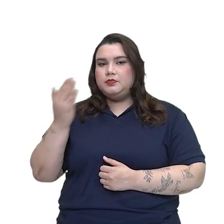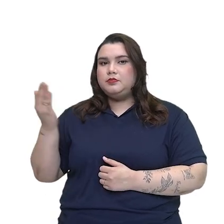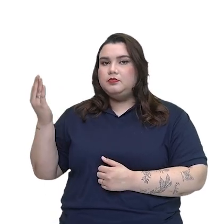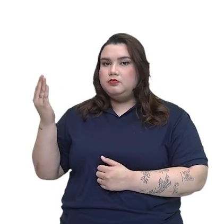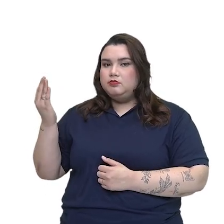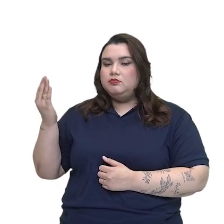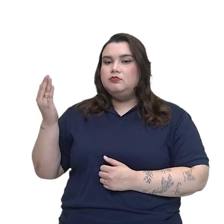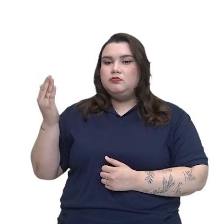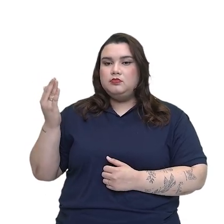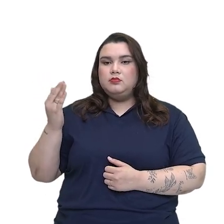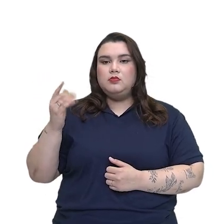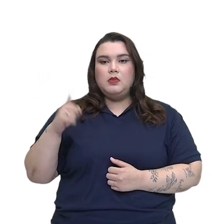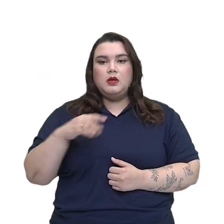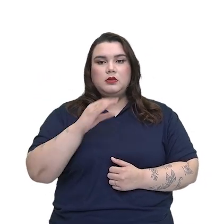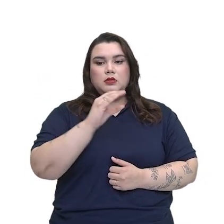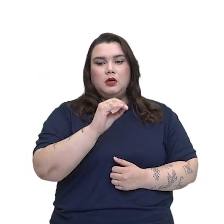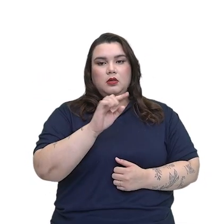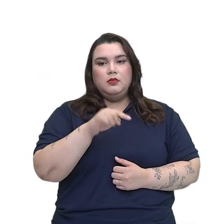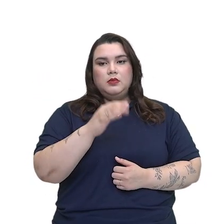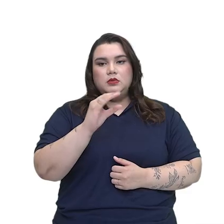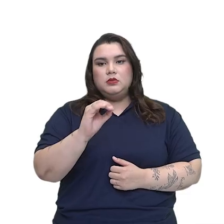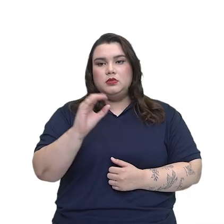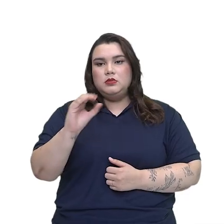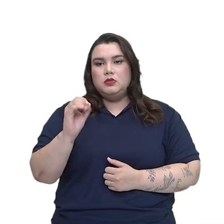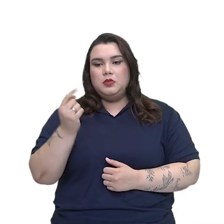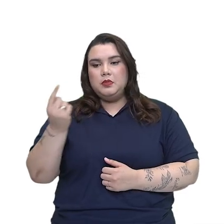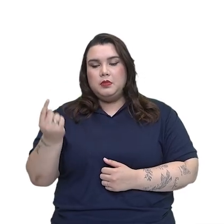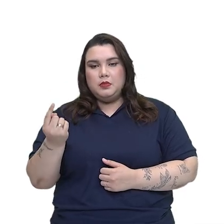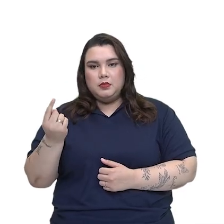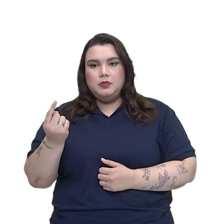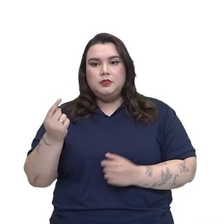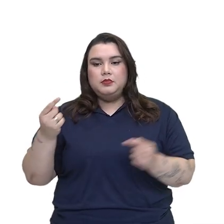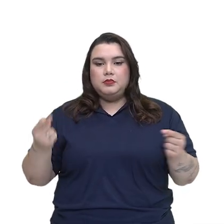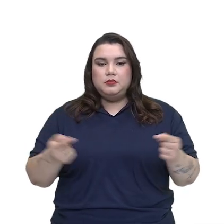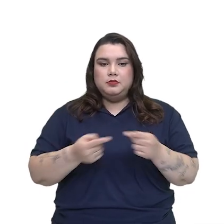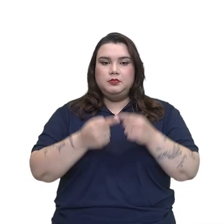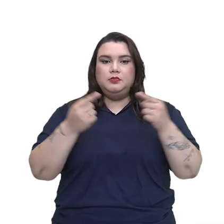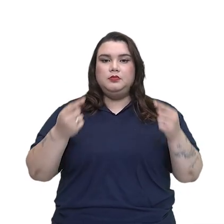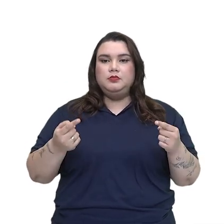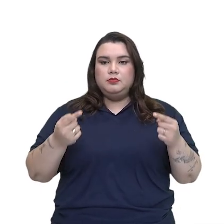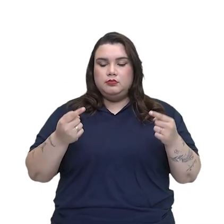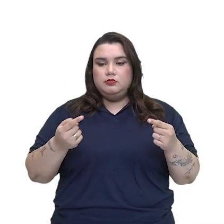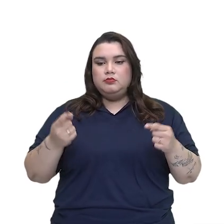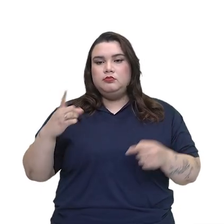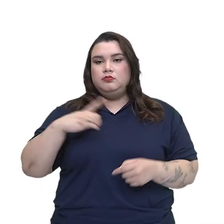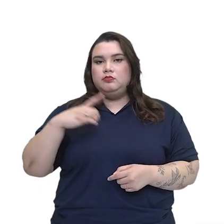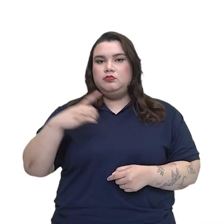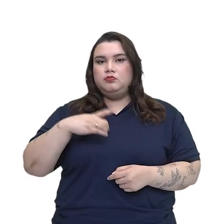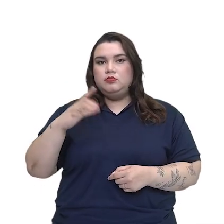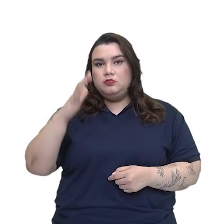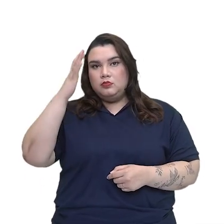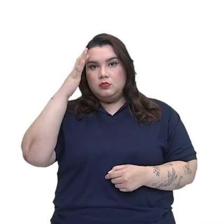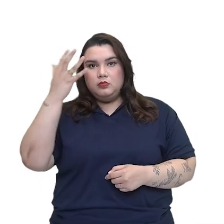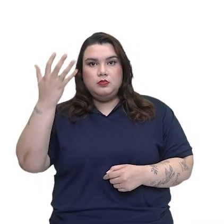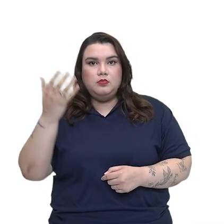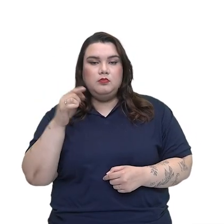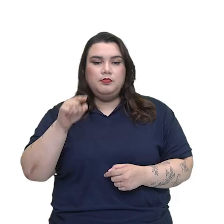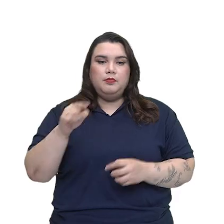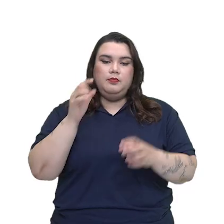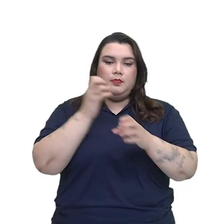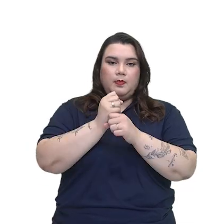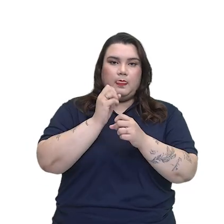que nós chamamos de potência. Então, você potenciou. É dessa forma que você realiza a